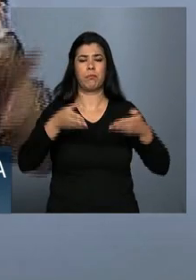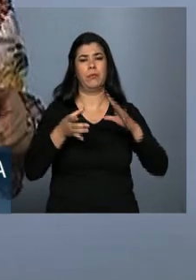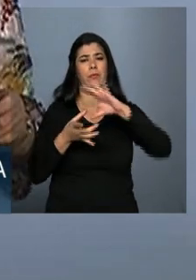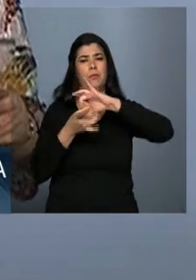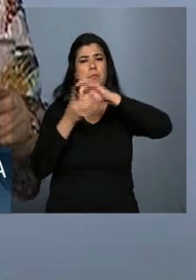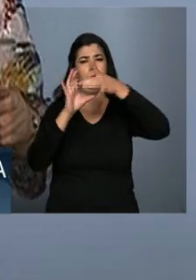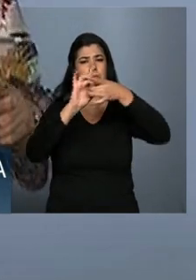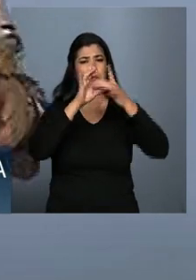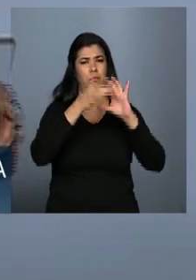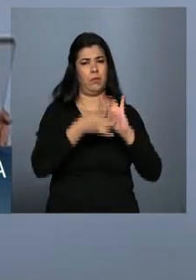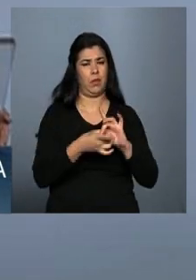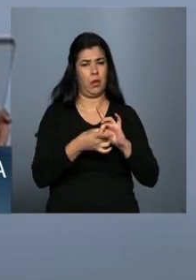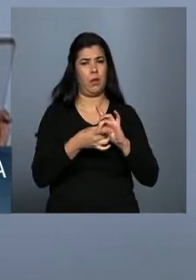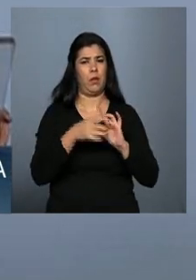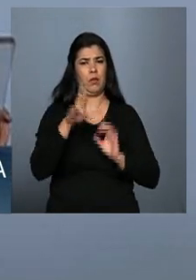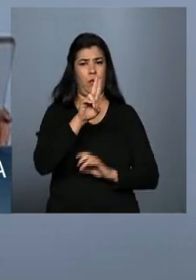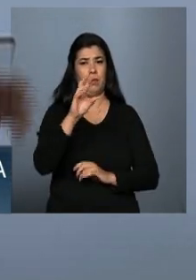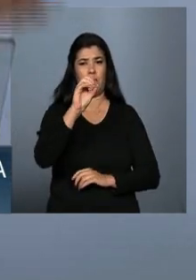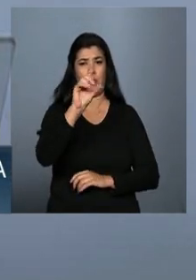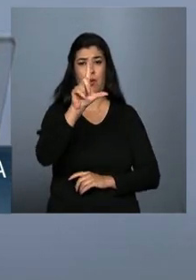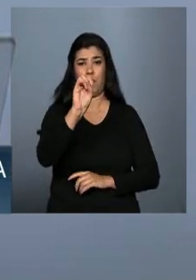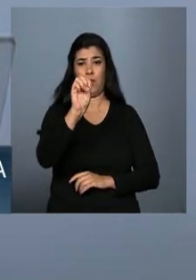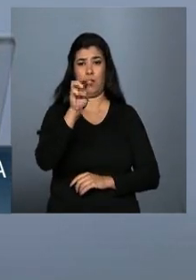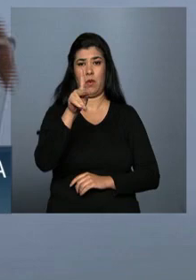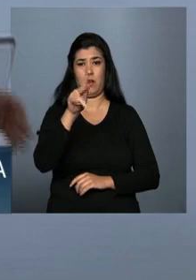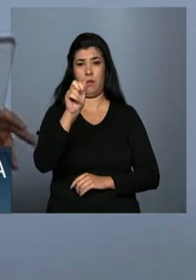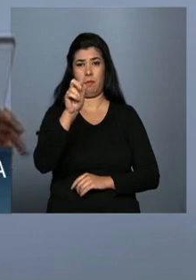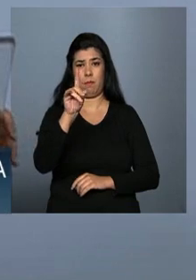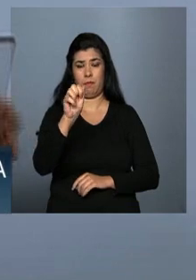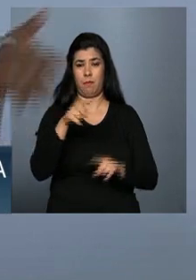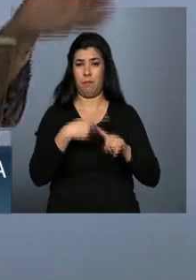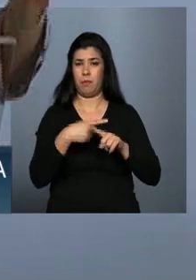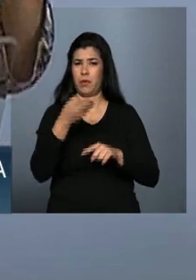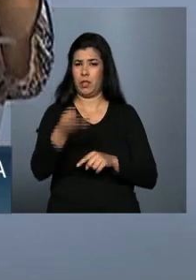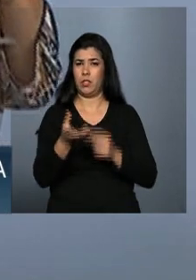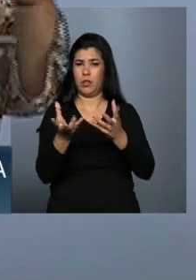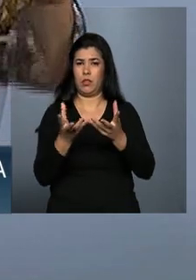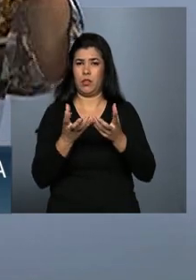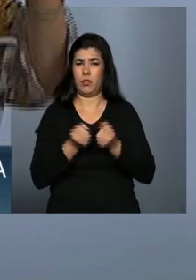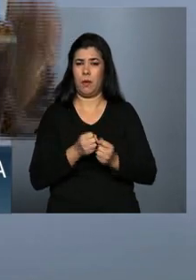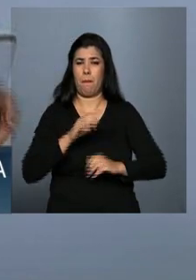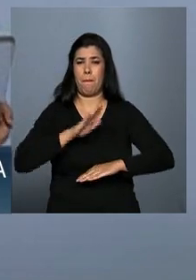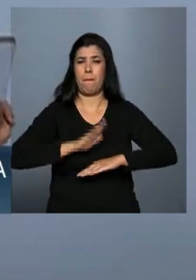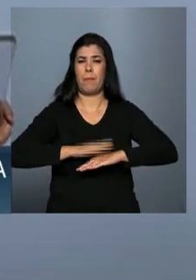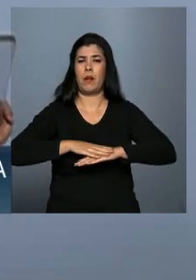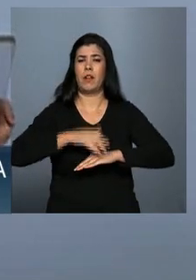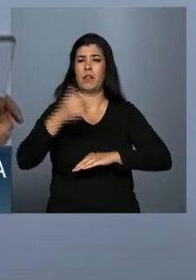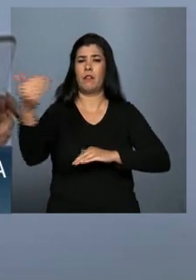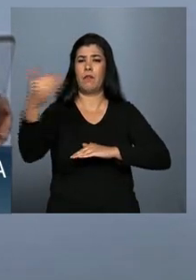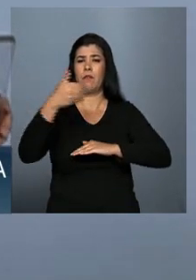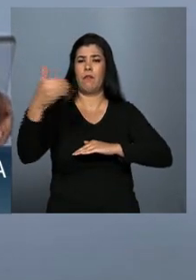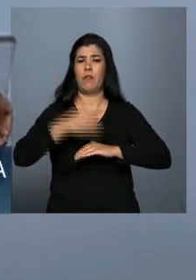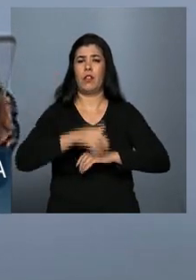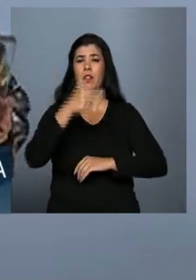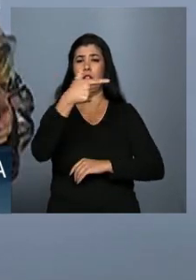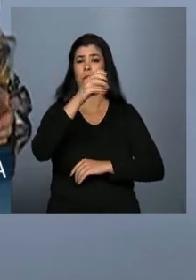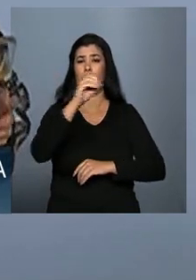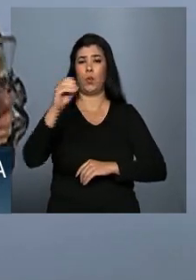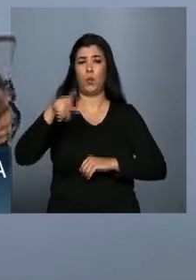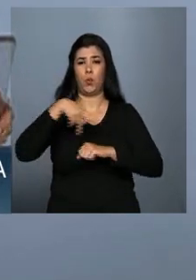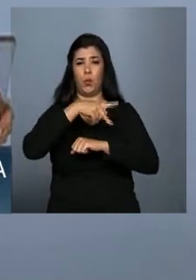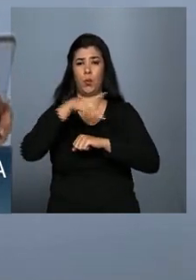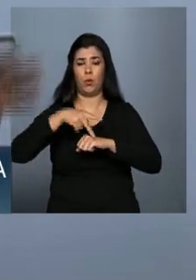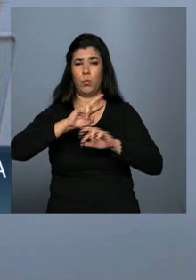só porque na Olimpíada nós recebemos mais de 200 países. Não só